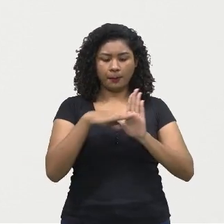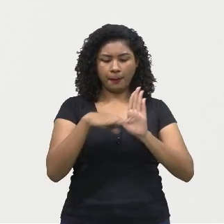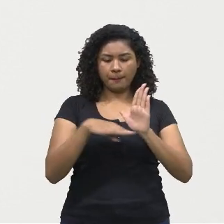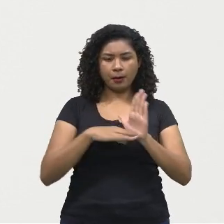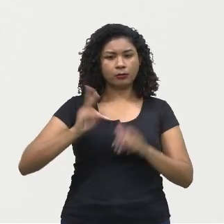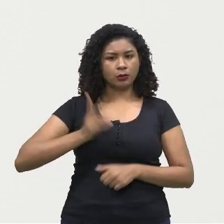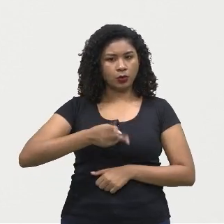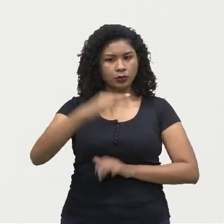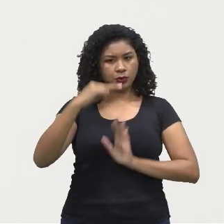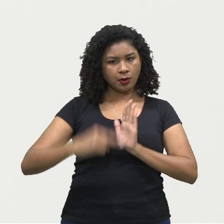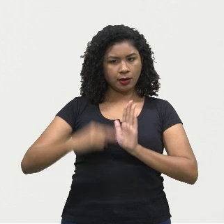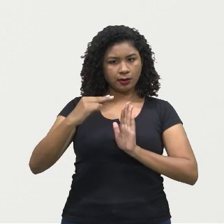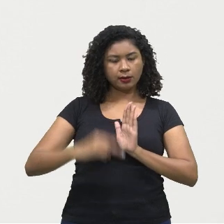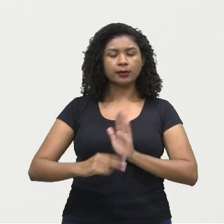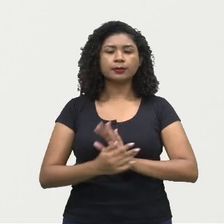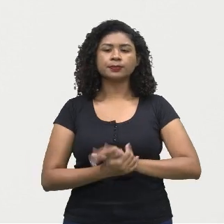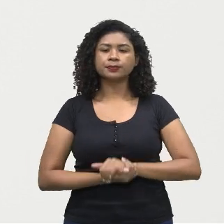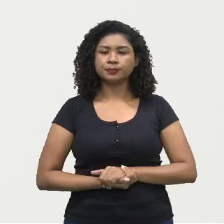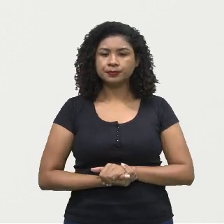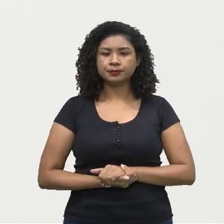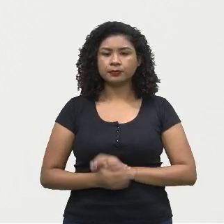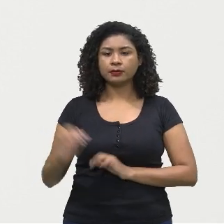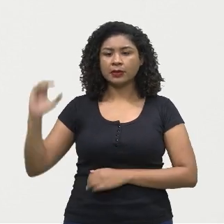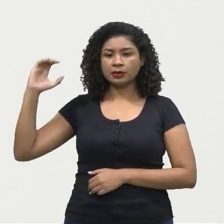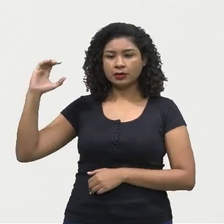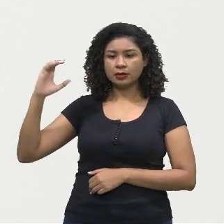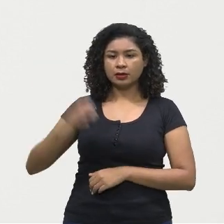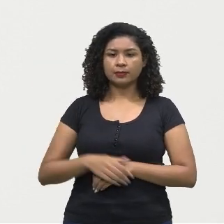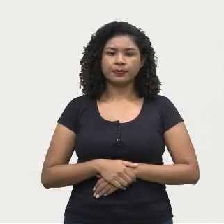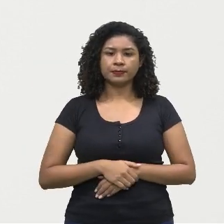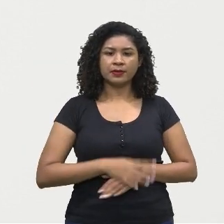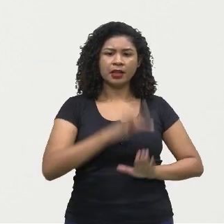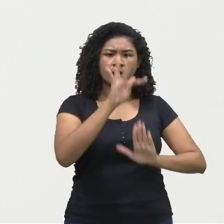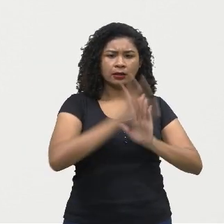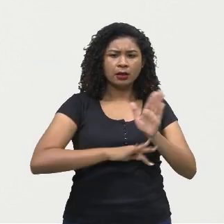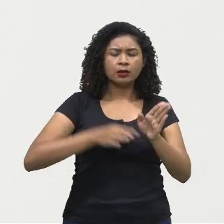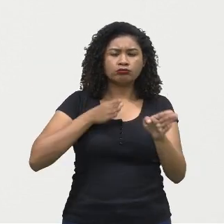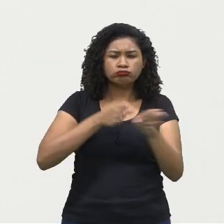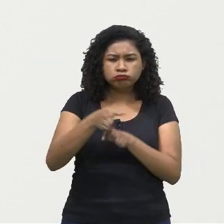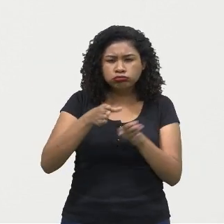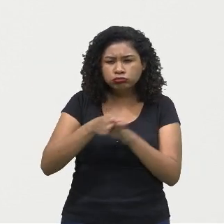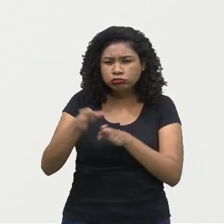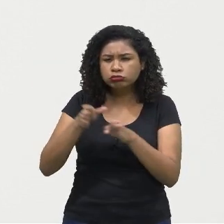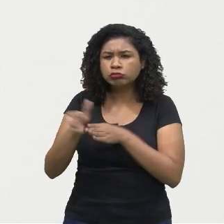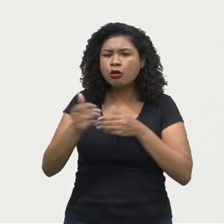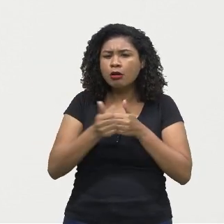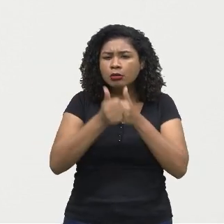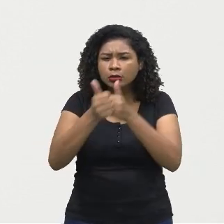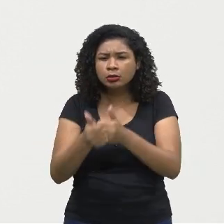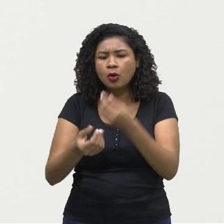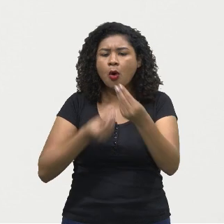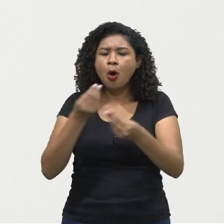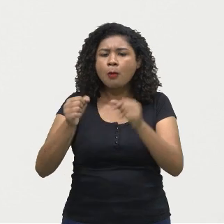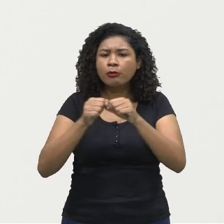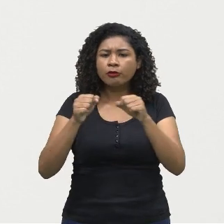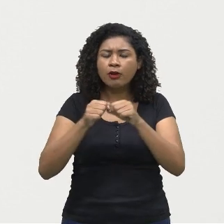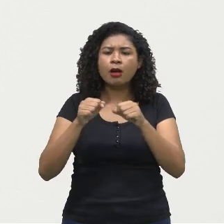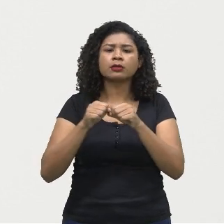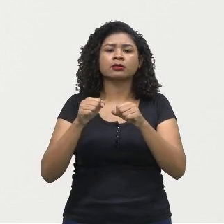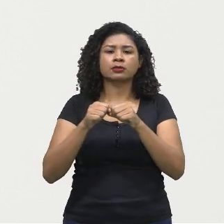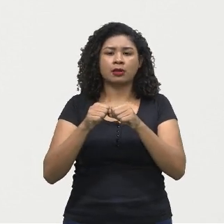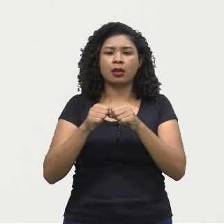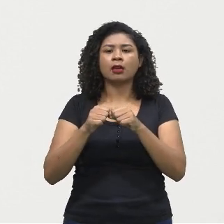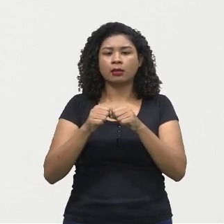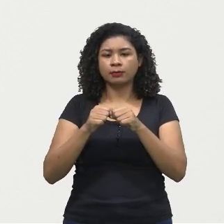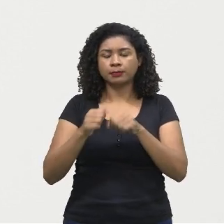alternativas, que diz assim: texto que instrui para a realização de uma tarefa. Esse aqui